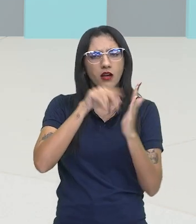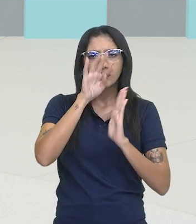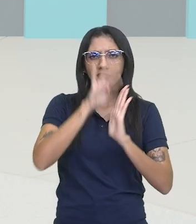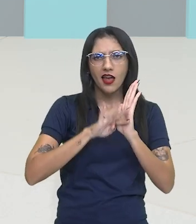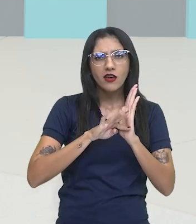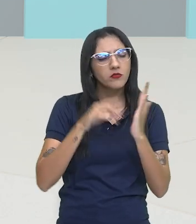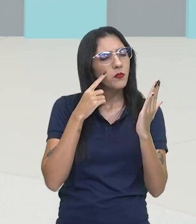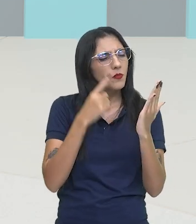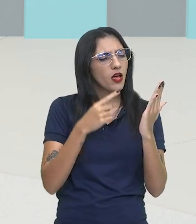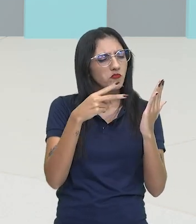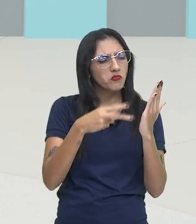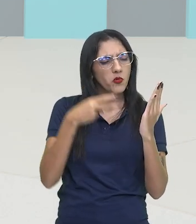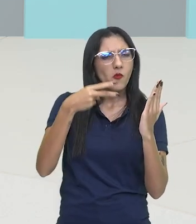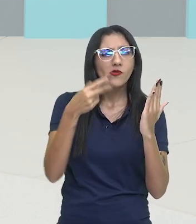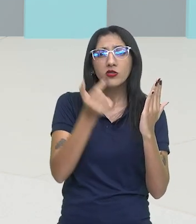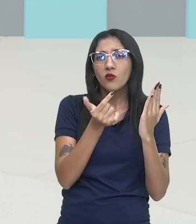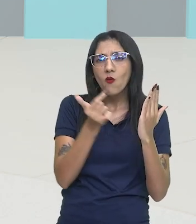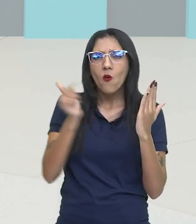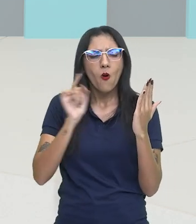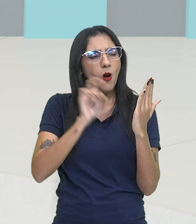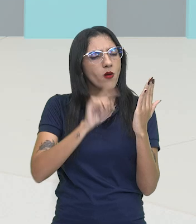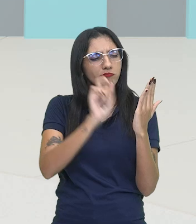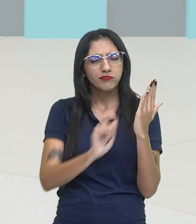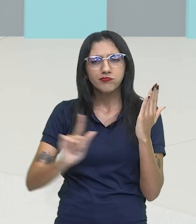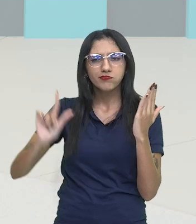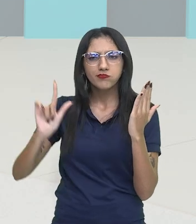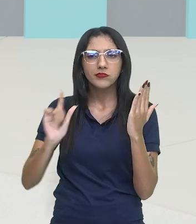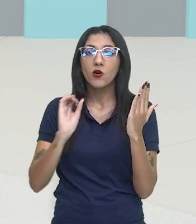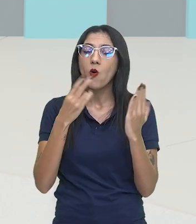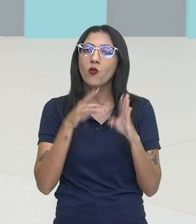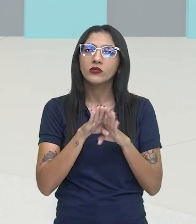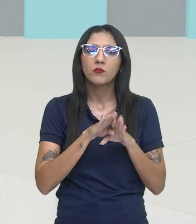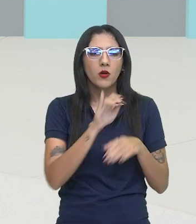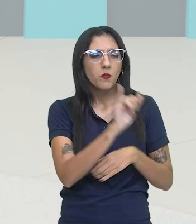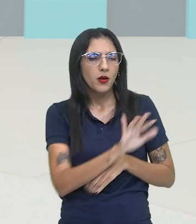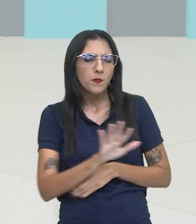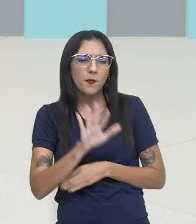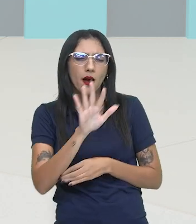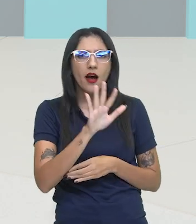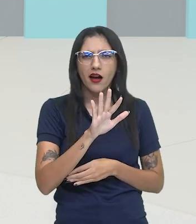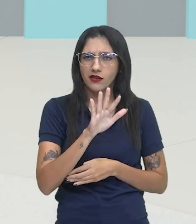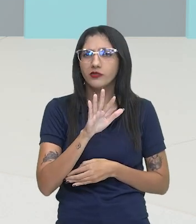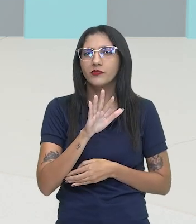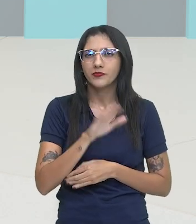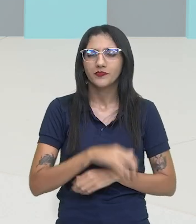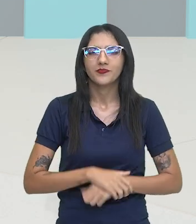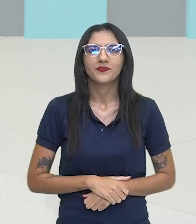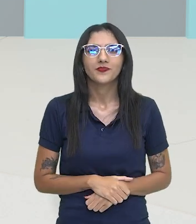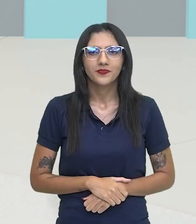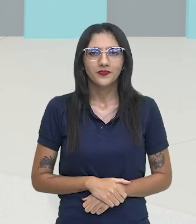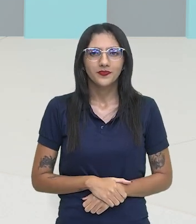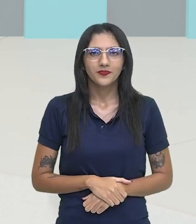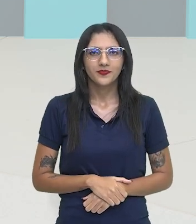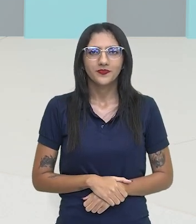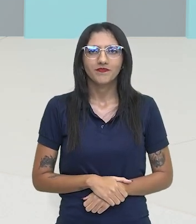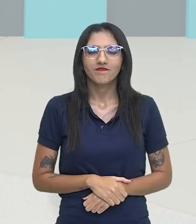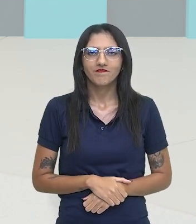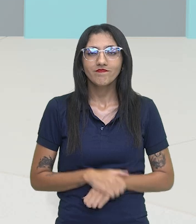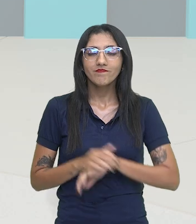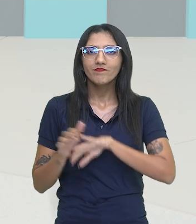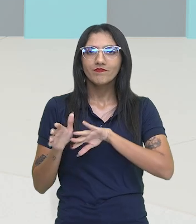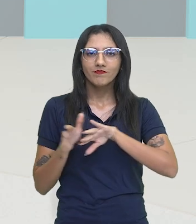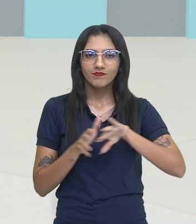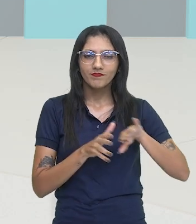percebe que tem um link para ser acessado, também existe uma imagem para ser vista e assim por diante, tá bom? Passando